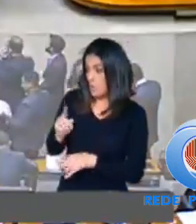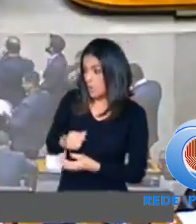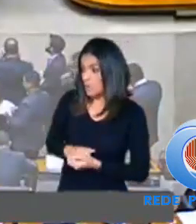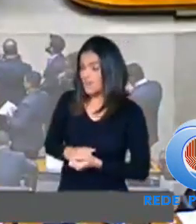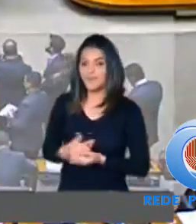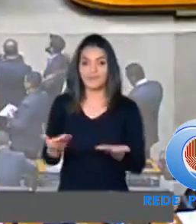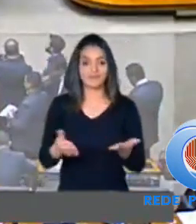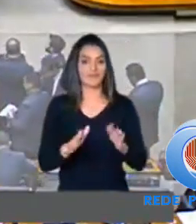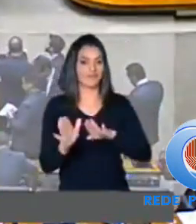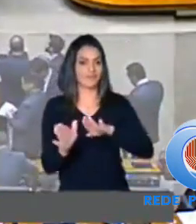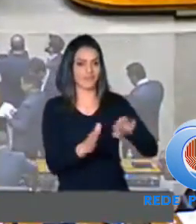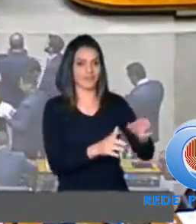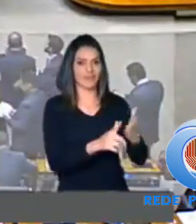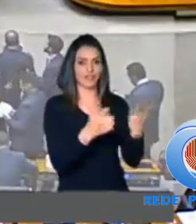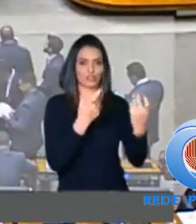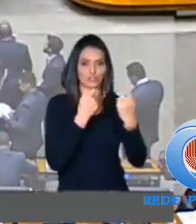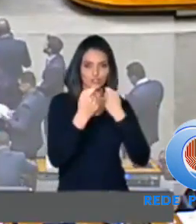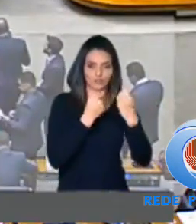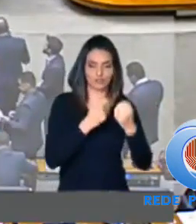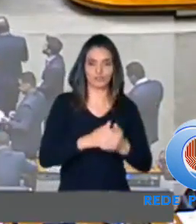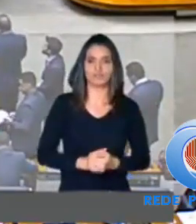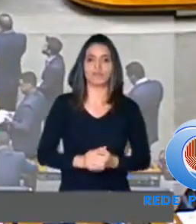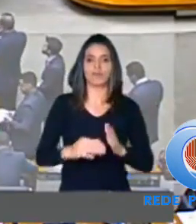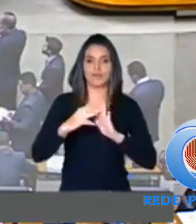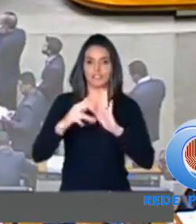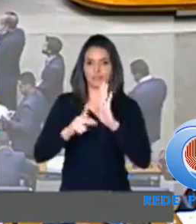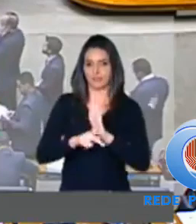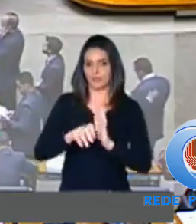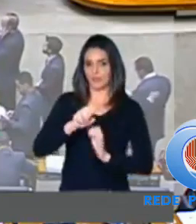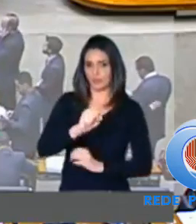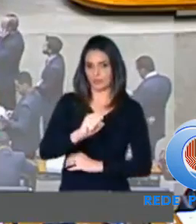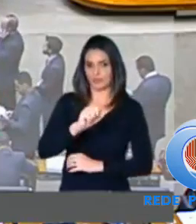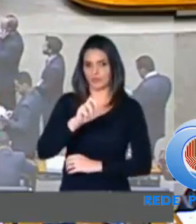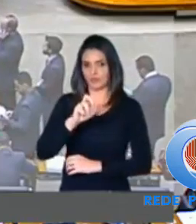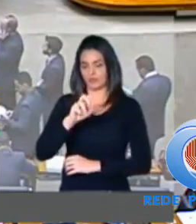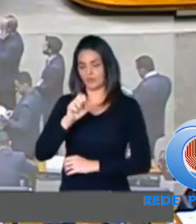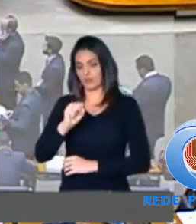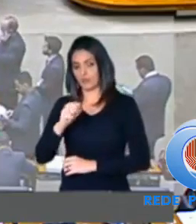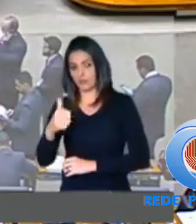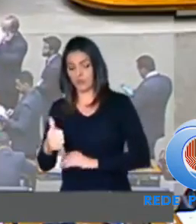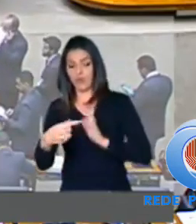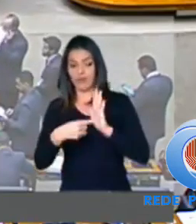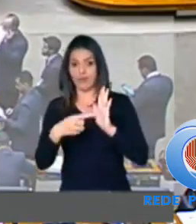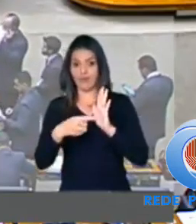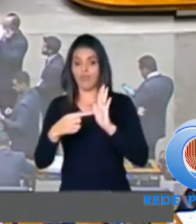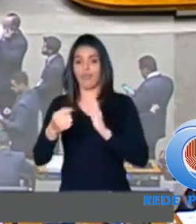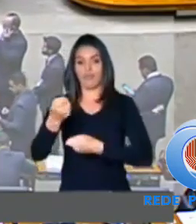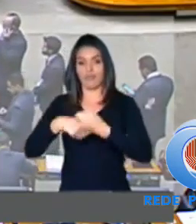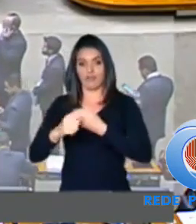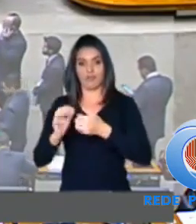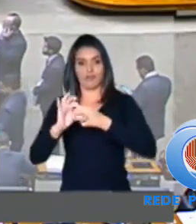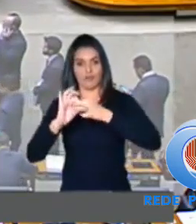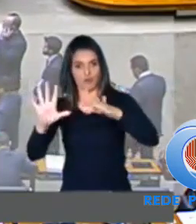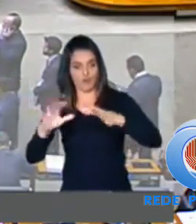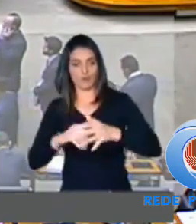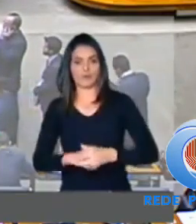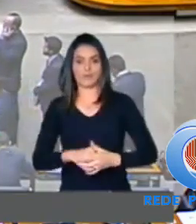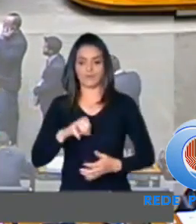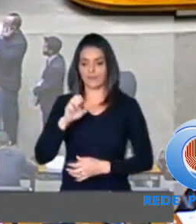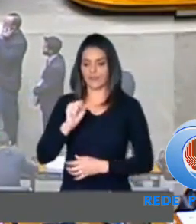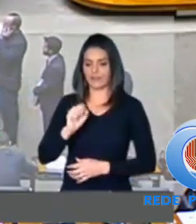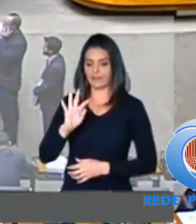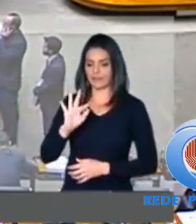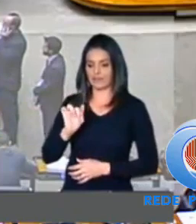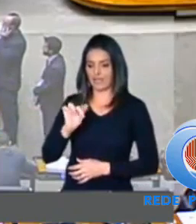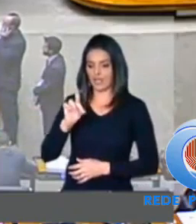Então, os deputados estão discutindo a medida provisória 881, que trata da liberdade econômica, o Estado